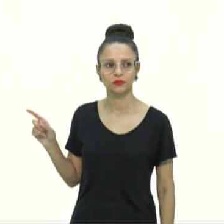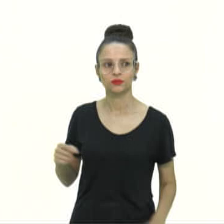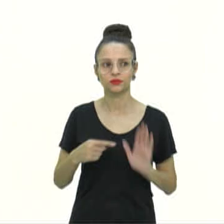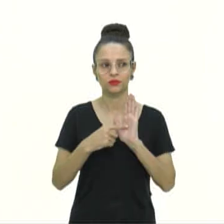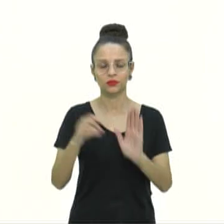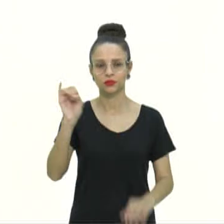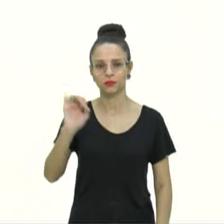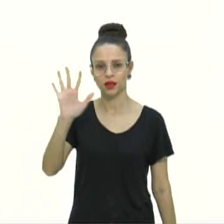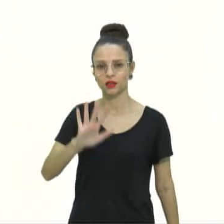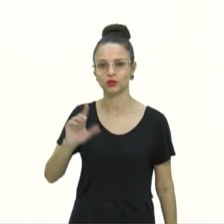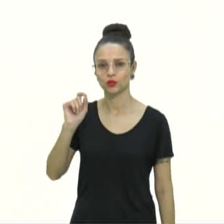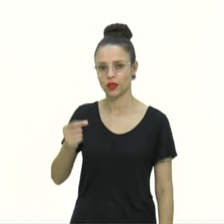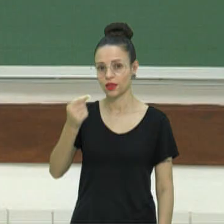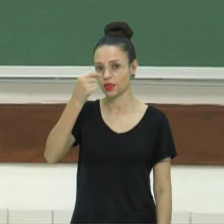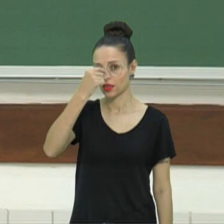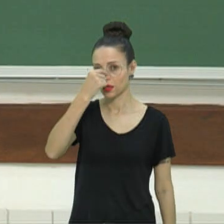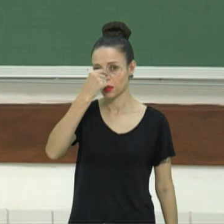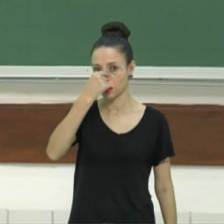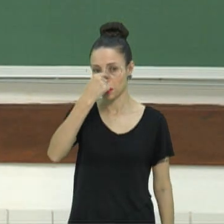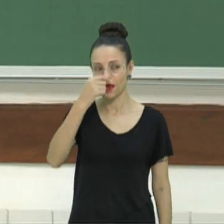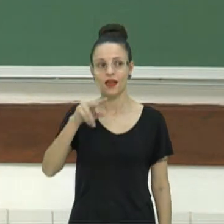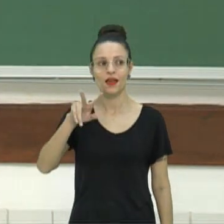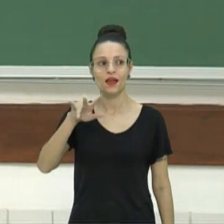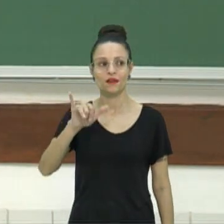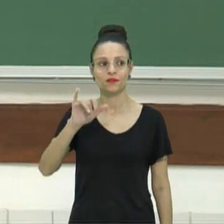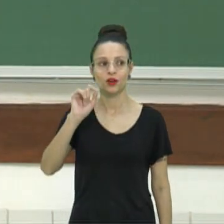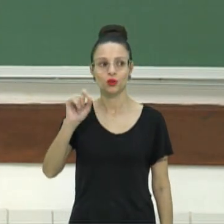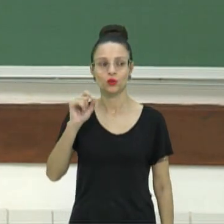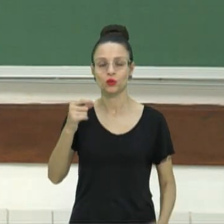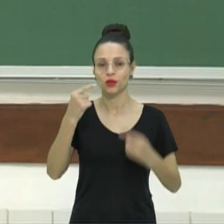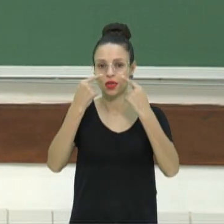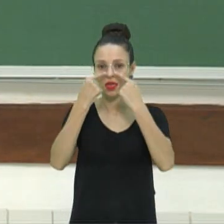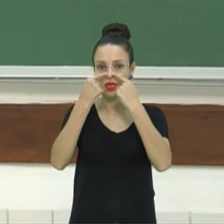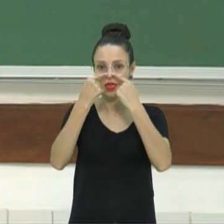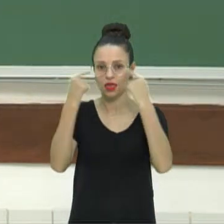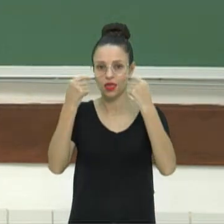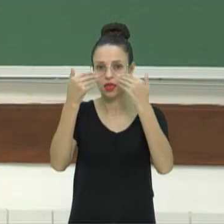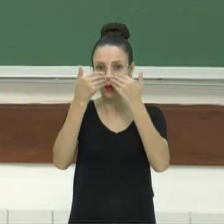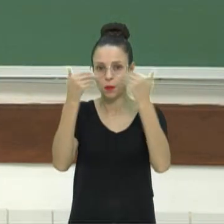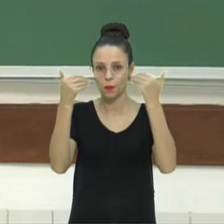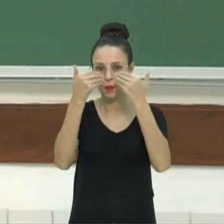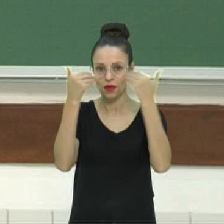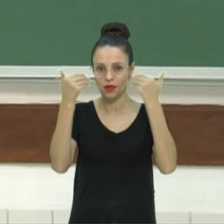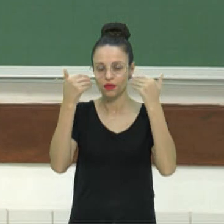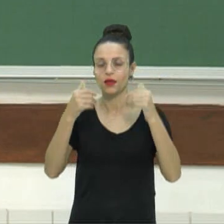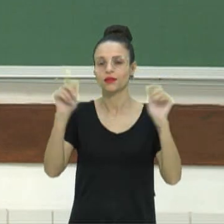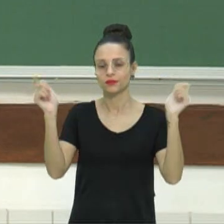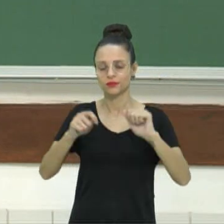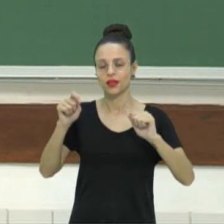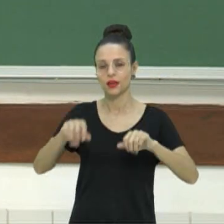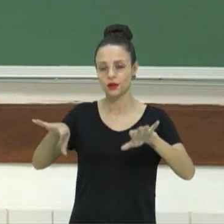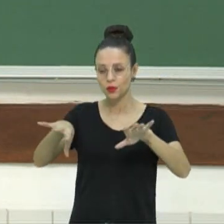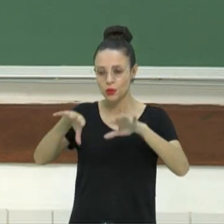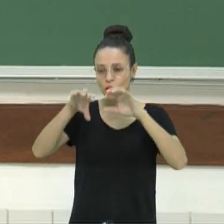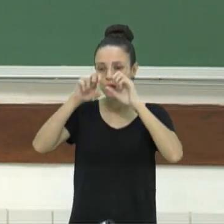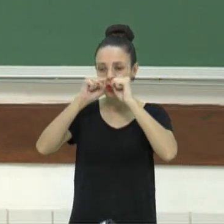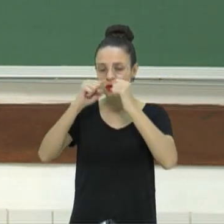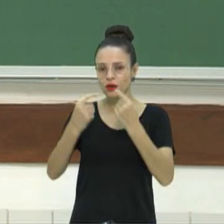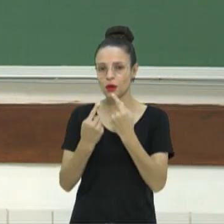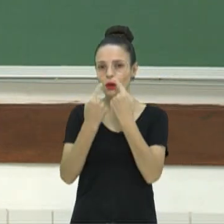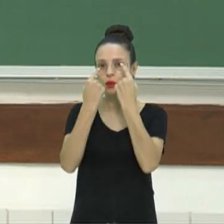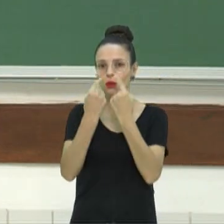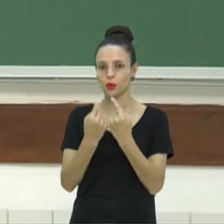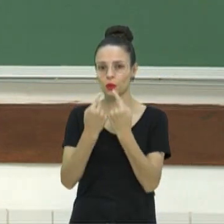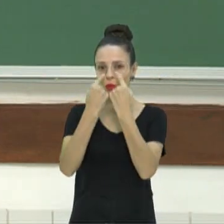esse dilatador é colocado, ele vai aumentar o diâmetro do nariz, né, e assim, aumentando o diâmetro do nariz, vai